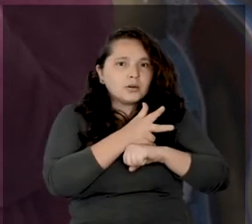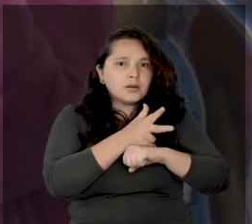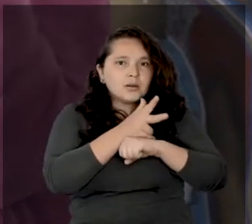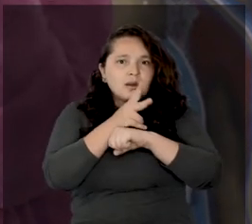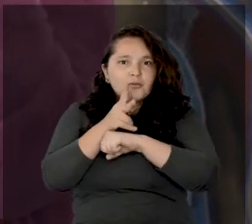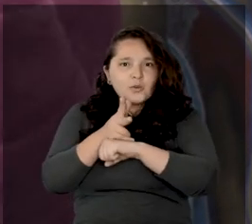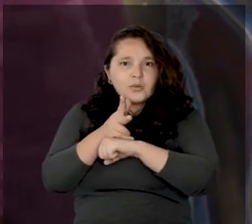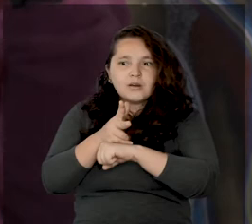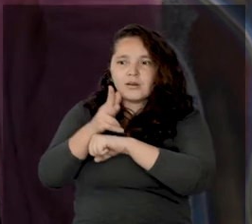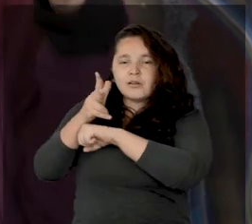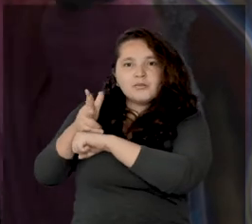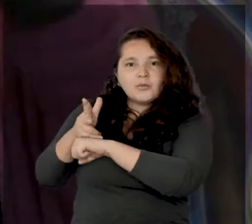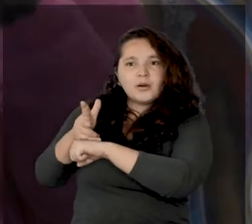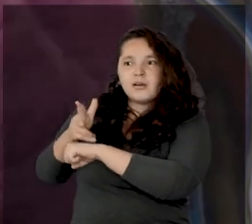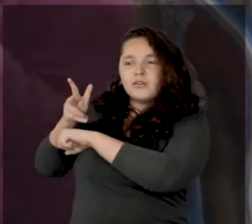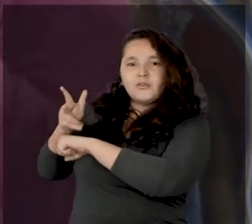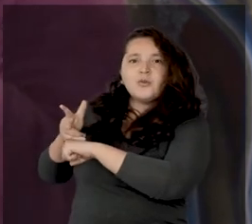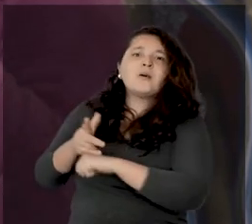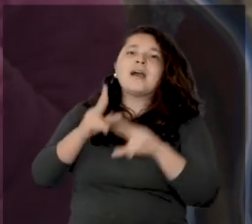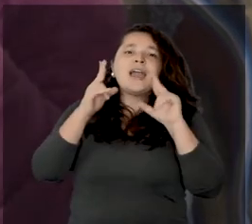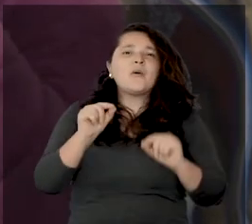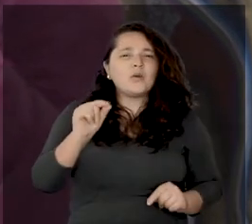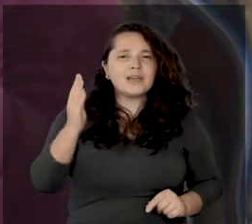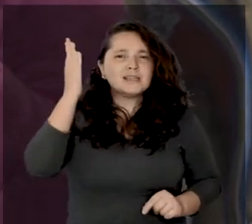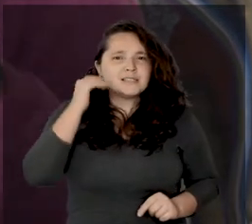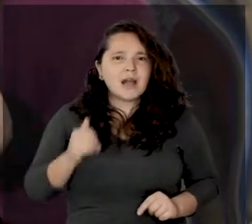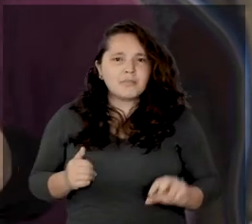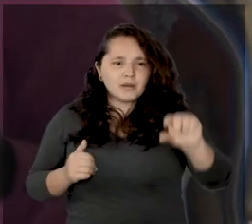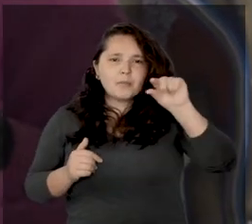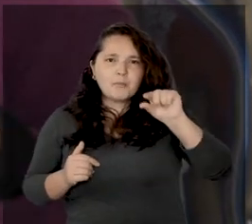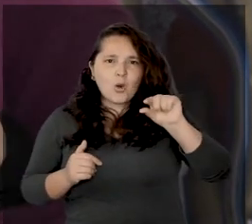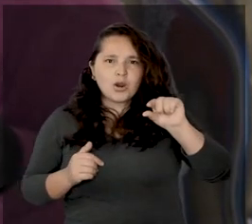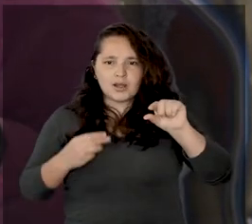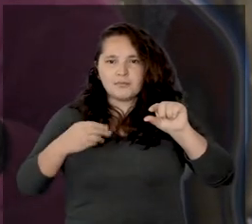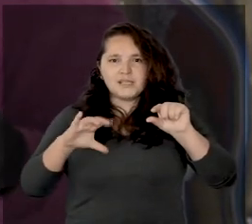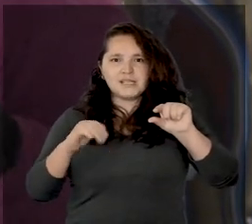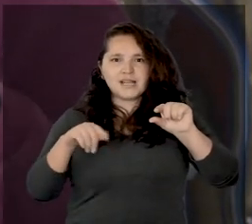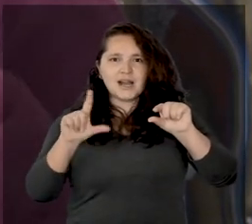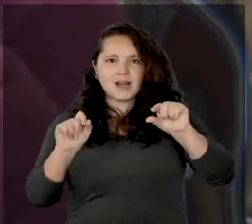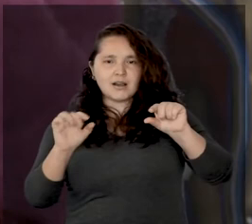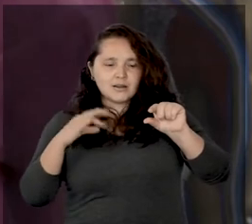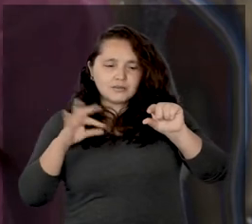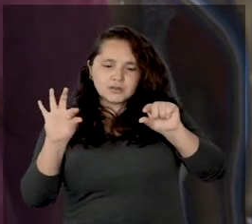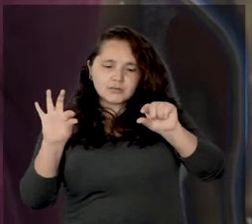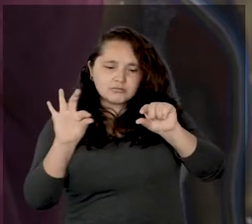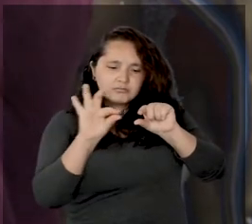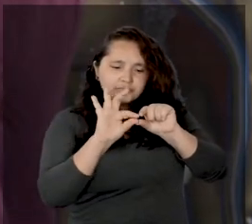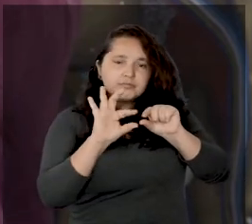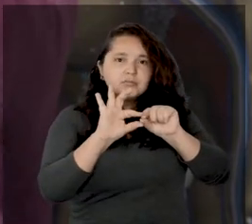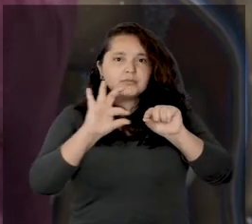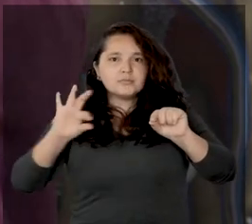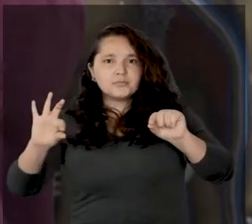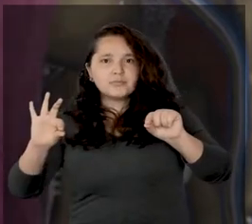ponto, cada quadro, né, do filme, é como se fosse uma miçanga colocada no artesanato. Você já